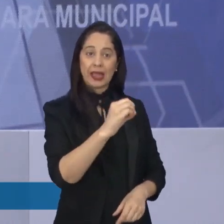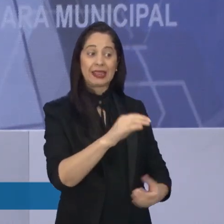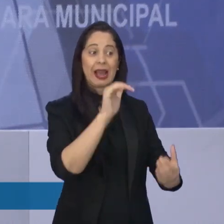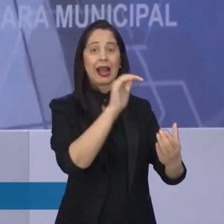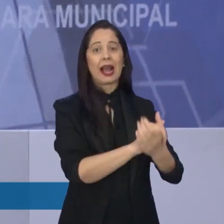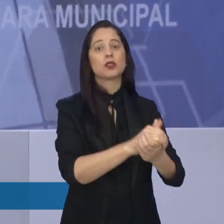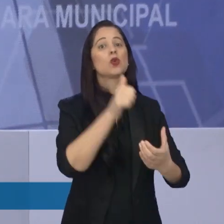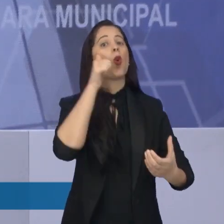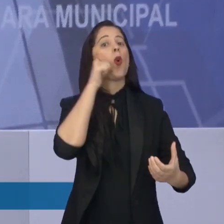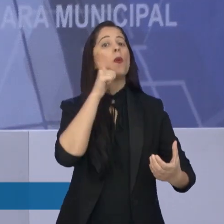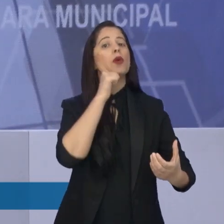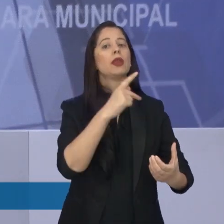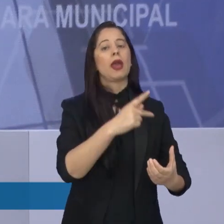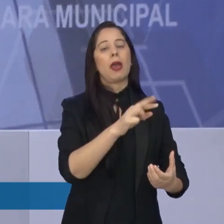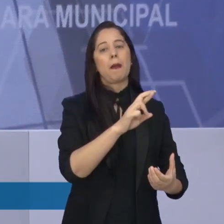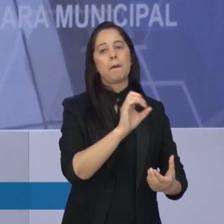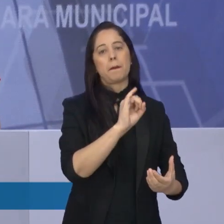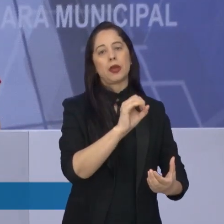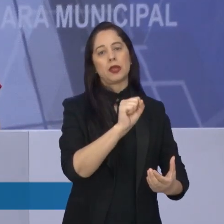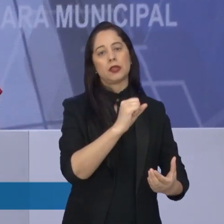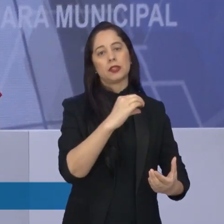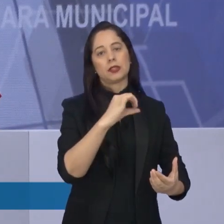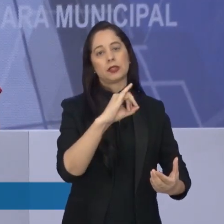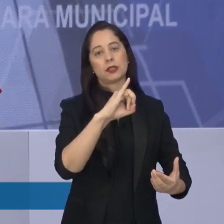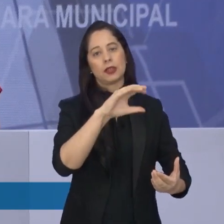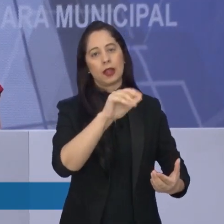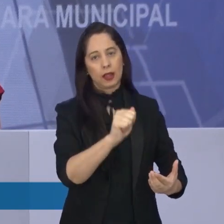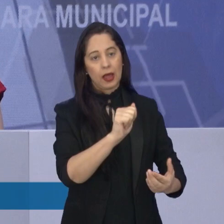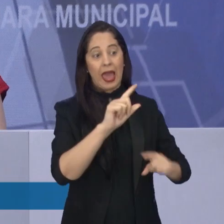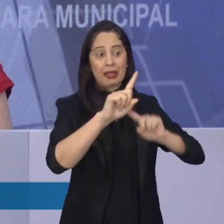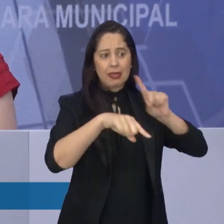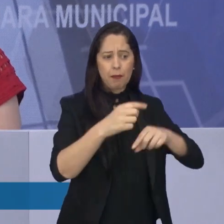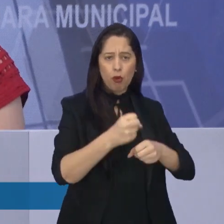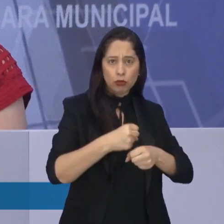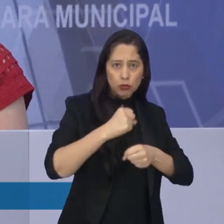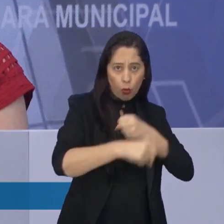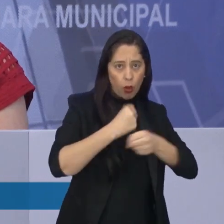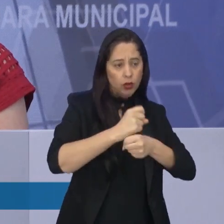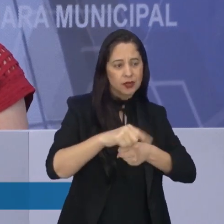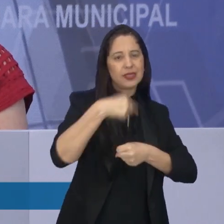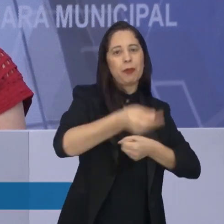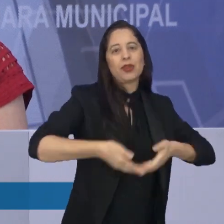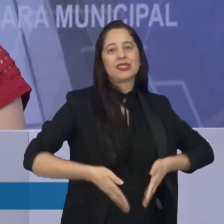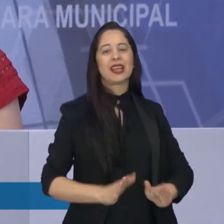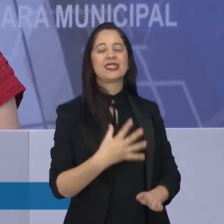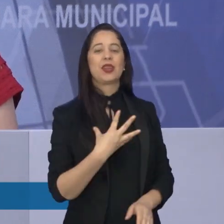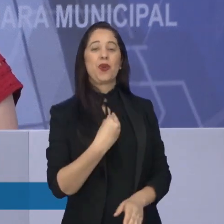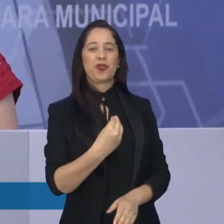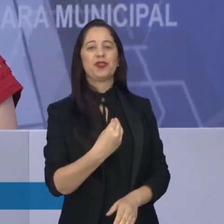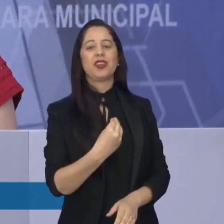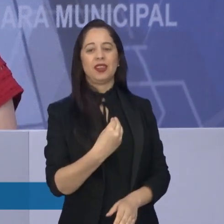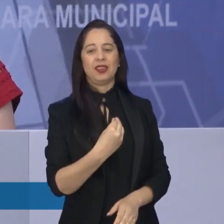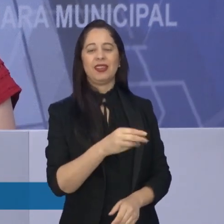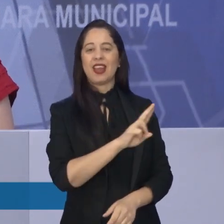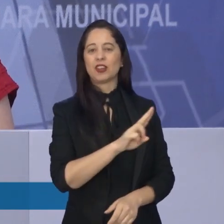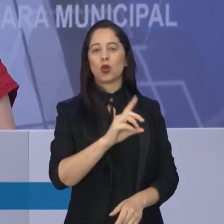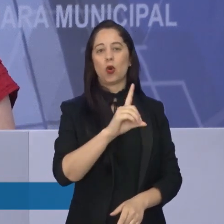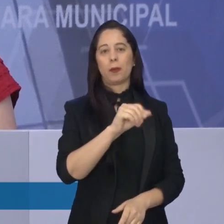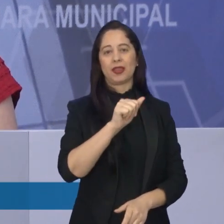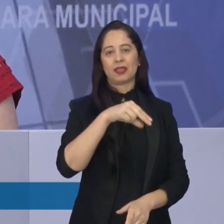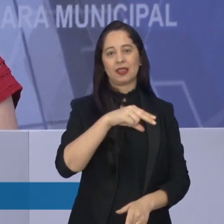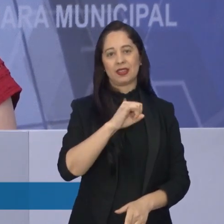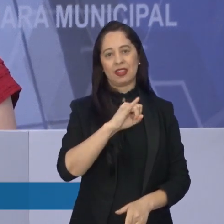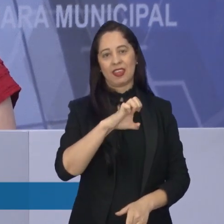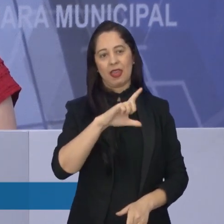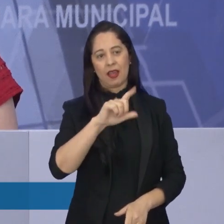Priscila Cristina Custódia Vidal e, no ano seguinte, nasceu sua primeira filha, Daniela